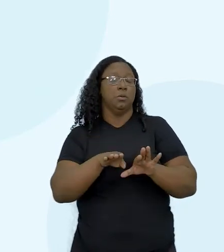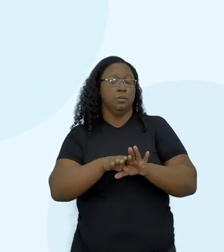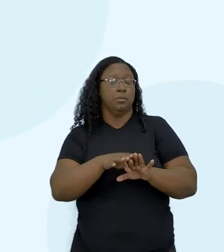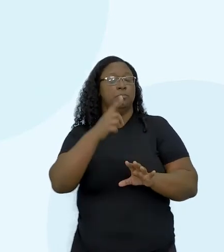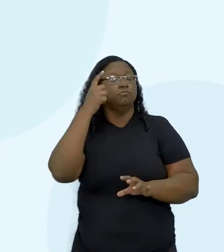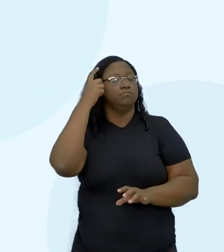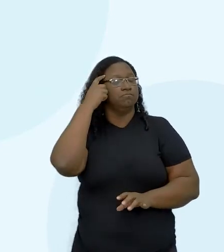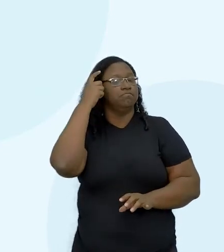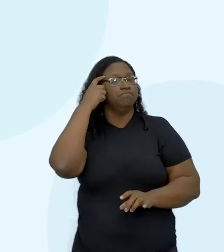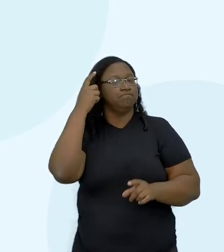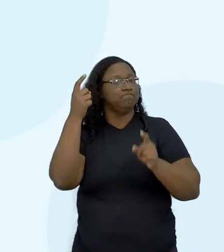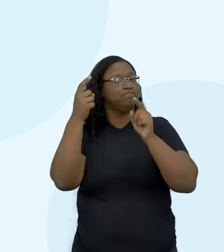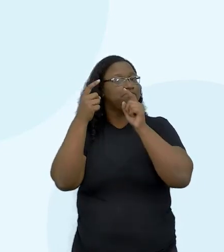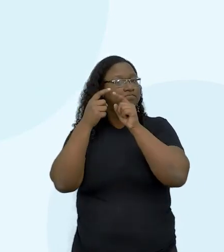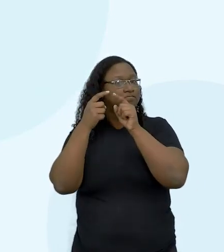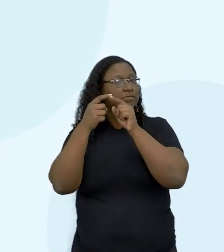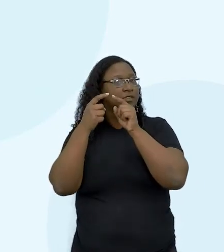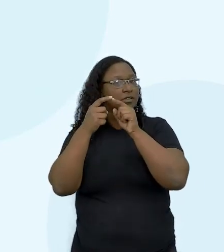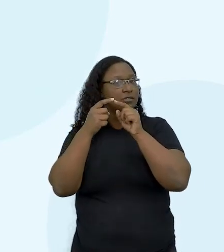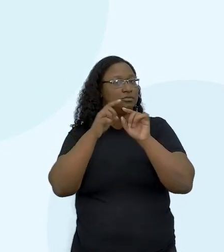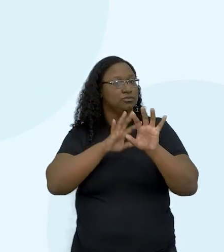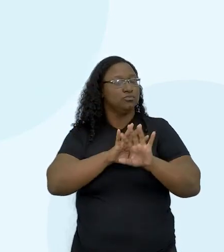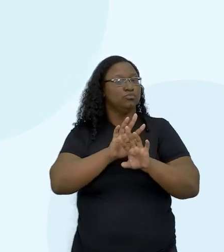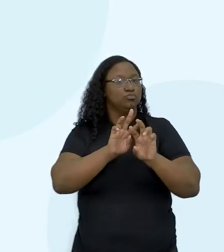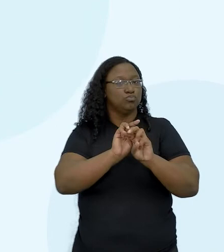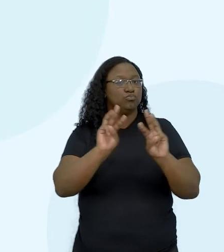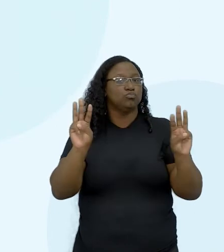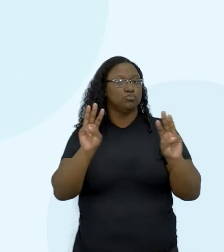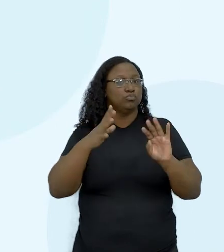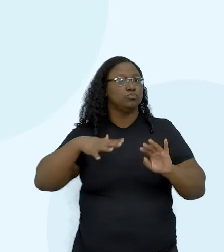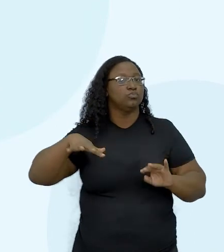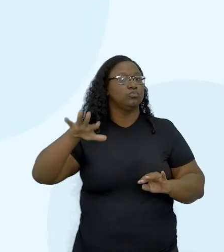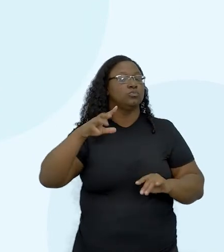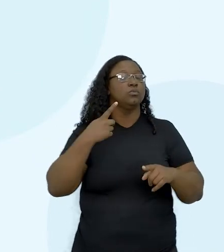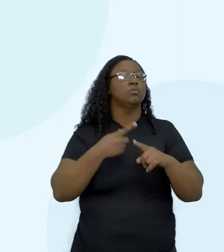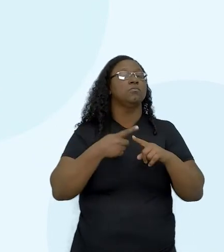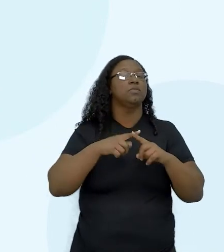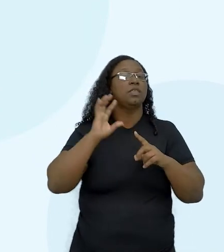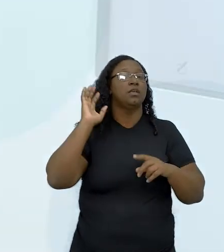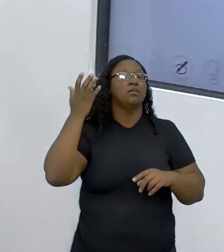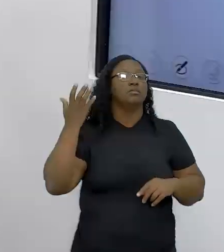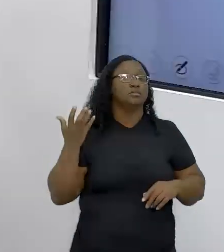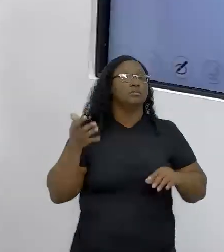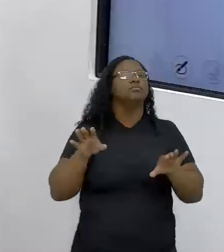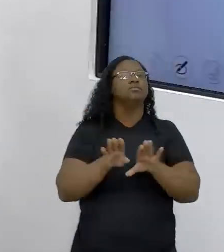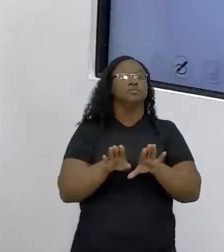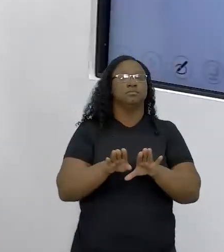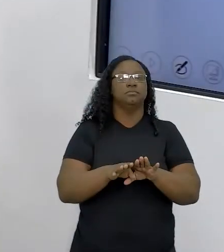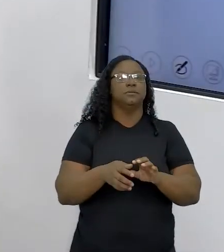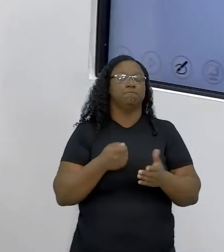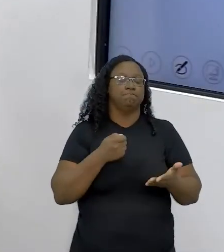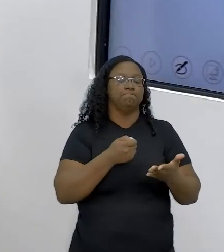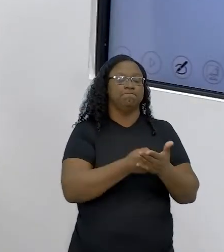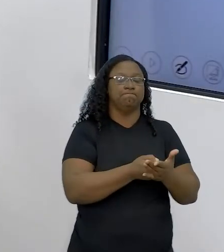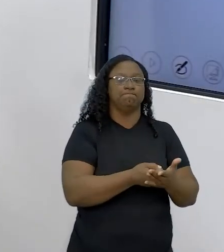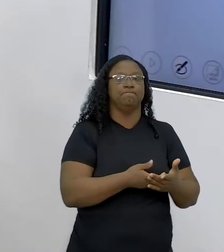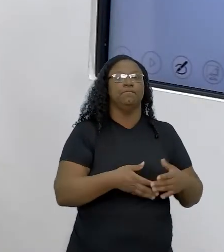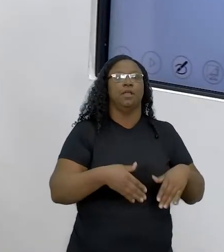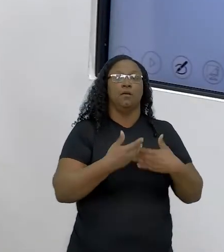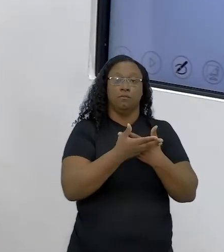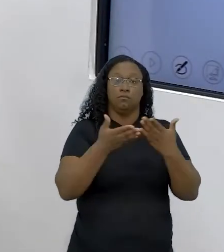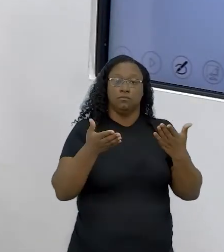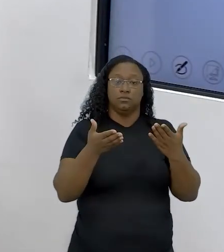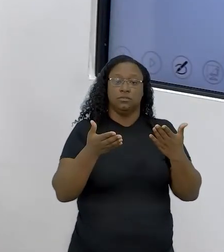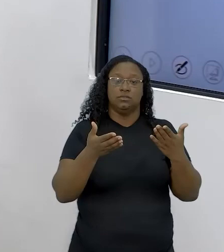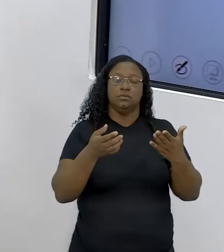por dentro de onde está saindo, né? De onde são esses recursos e onde está acontecendo o investimento para você, que